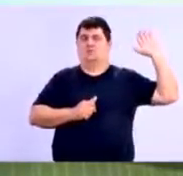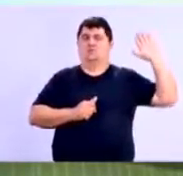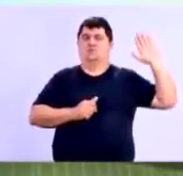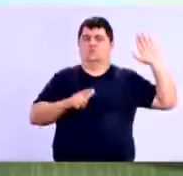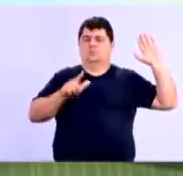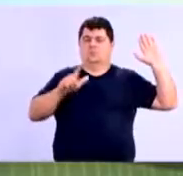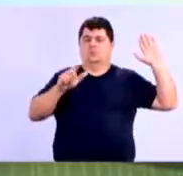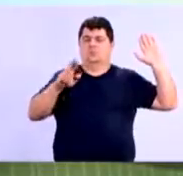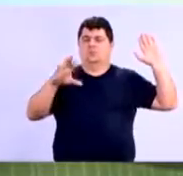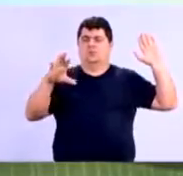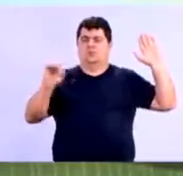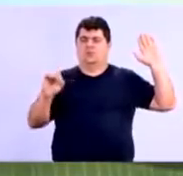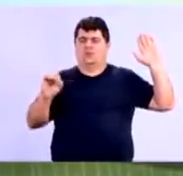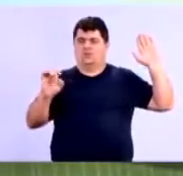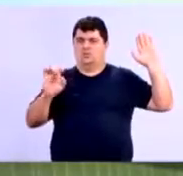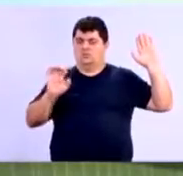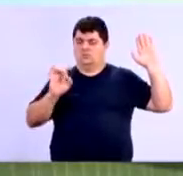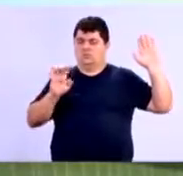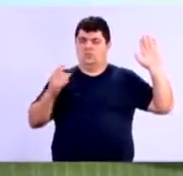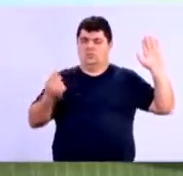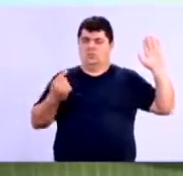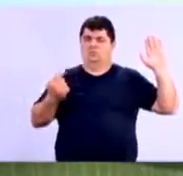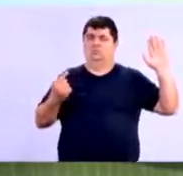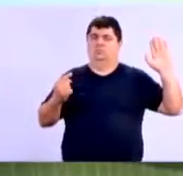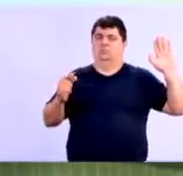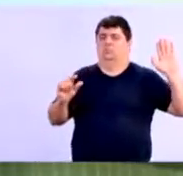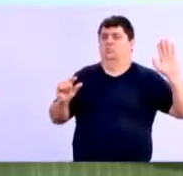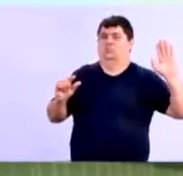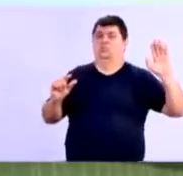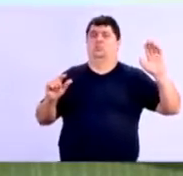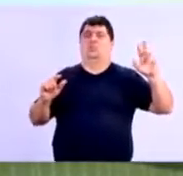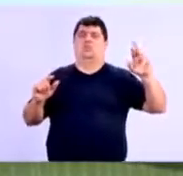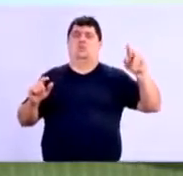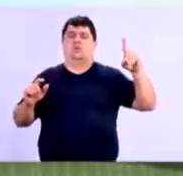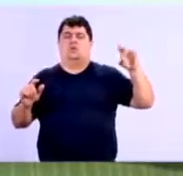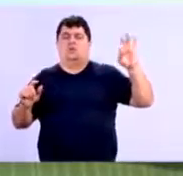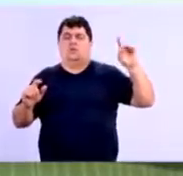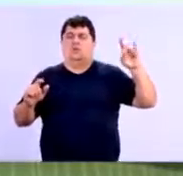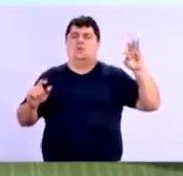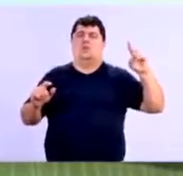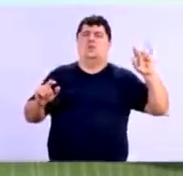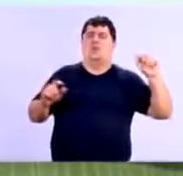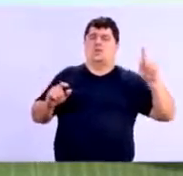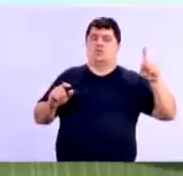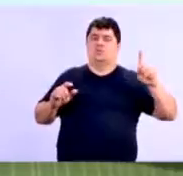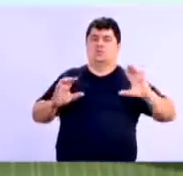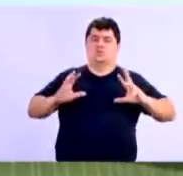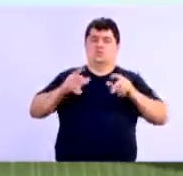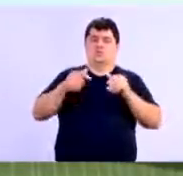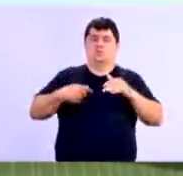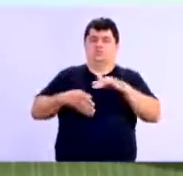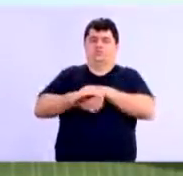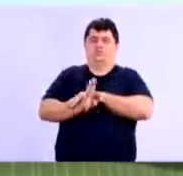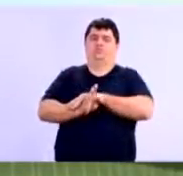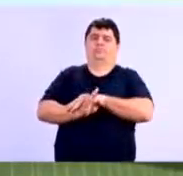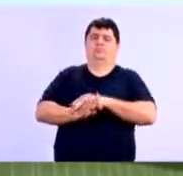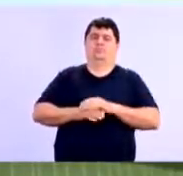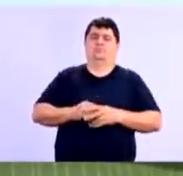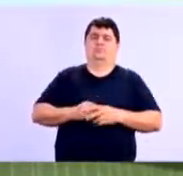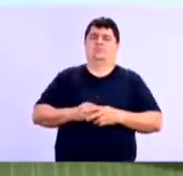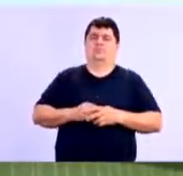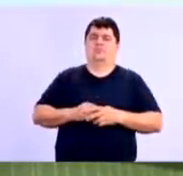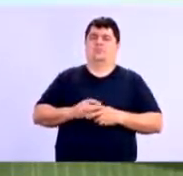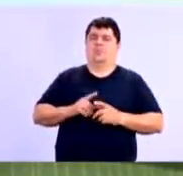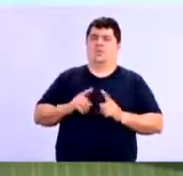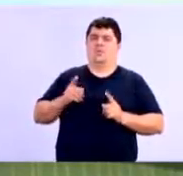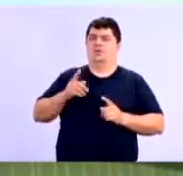está relacionado ao só fator, aquele resultado do momento, e rentabilidade está envolvido aquilo que eu investi para ter o retorno. Se a gente falar assim,